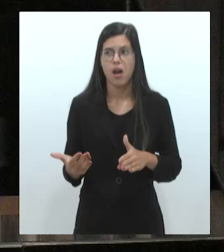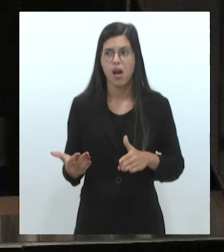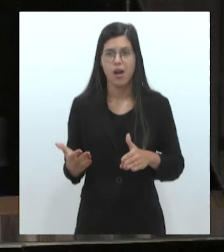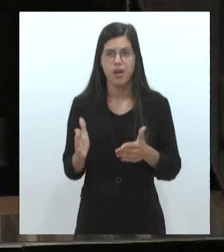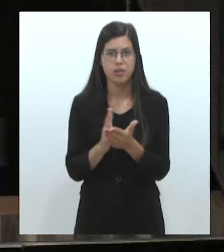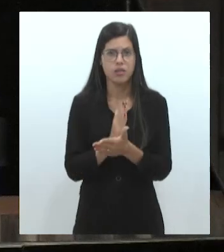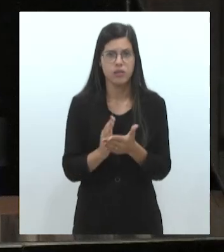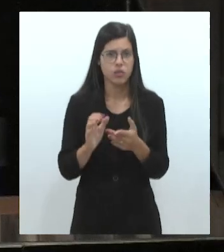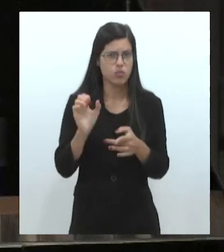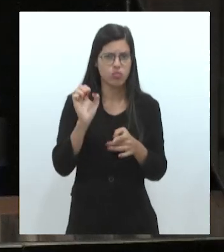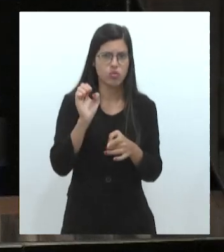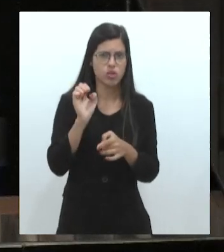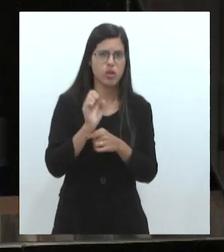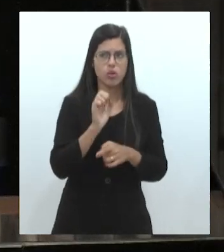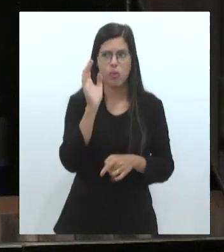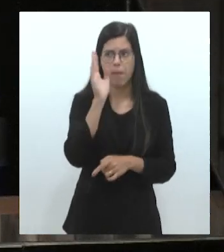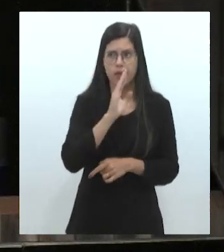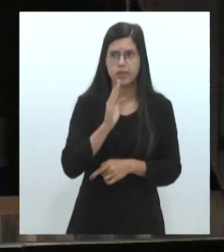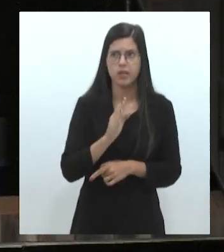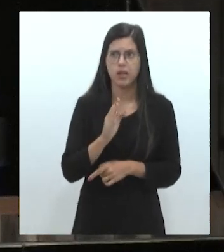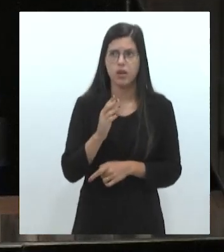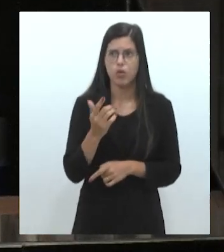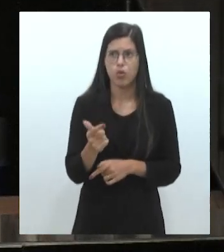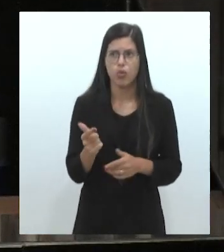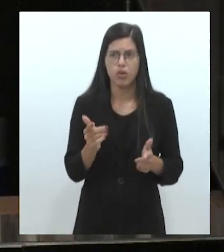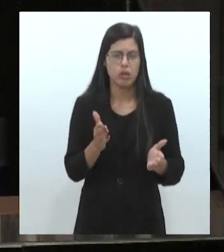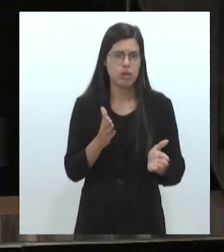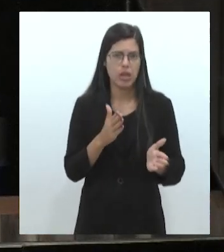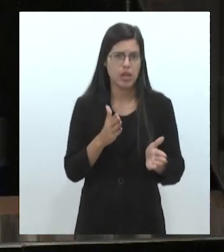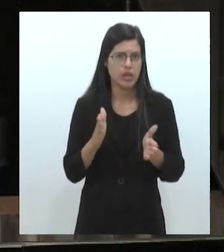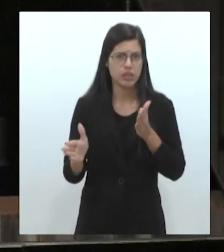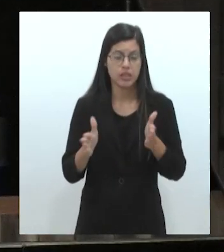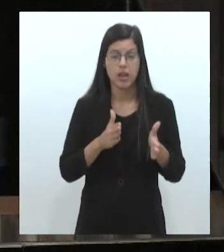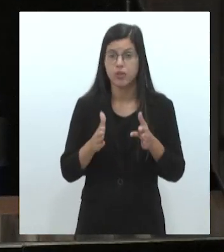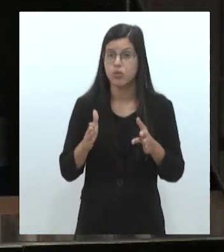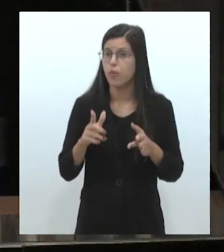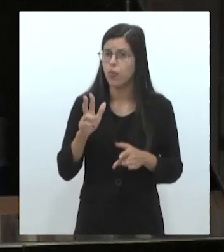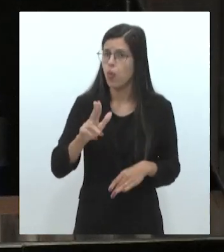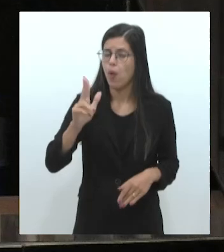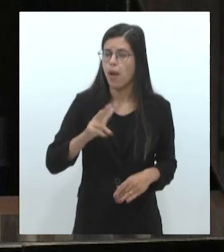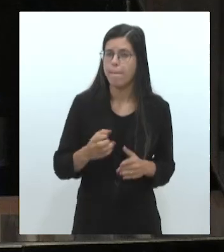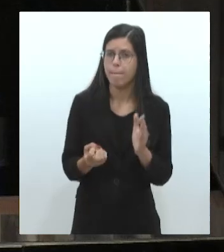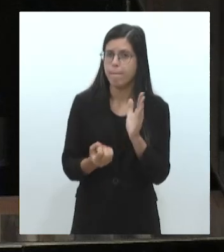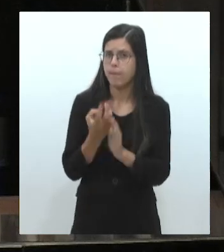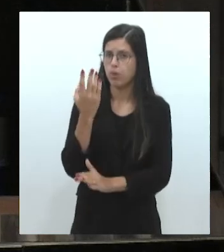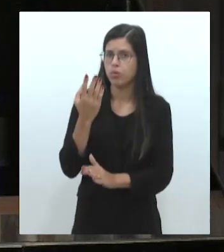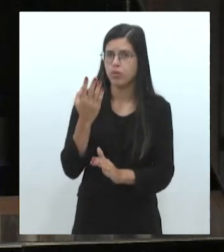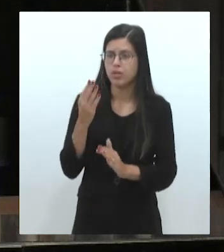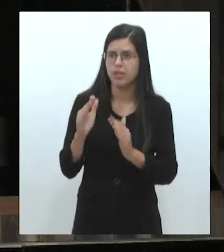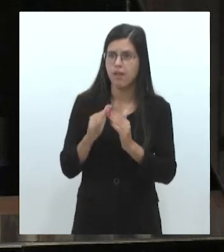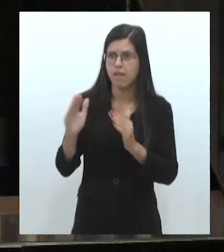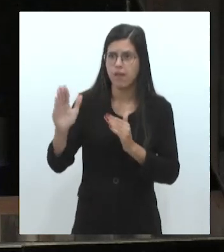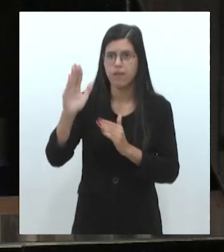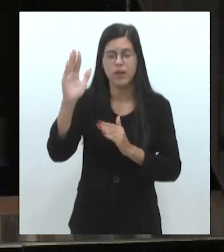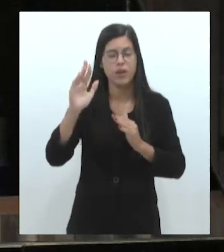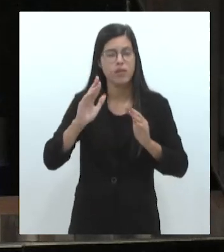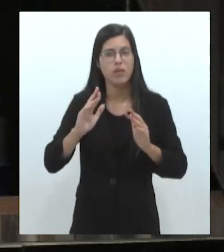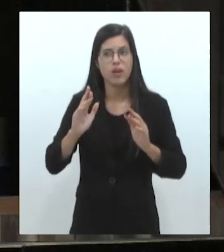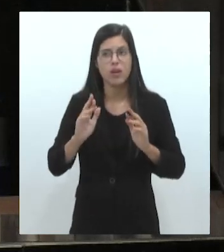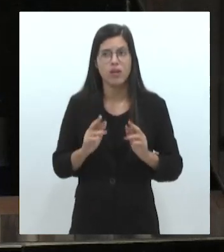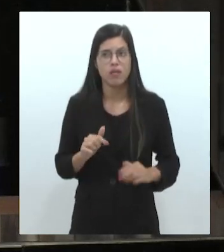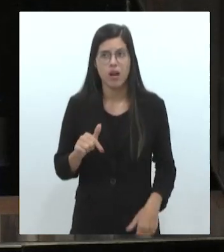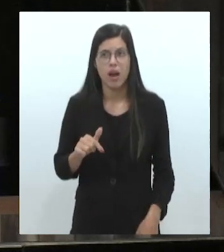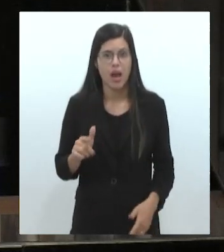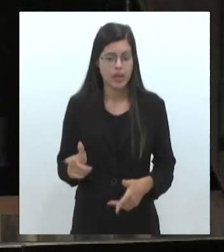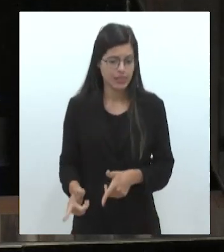brasileiro tem acesso, elas não são produzidas na favela. Diferente de guerras que vemos pelo mundo afora, as